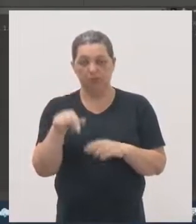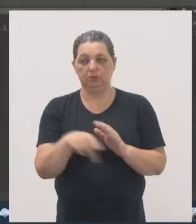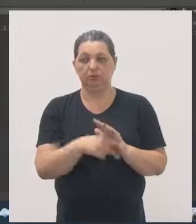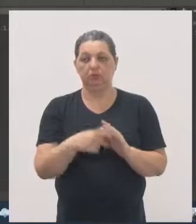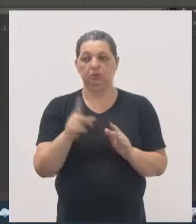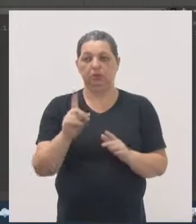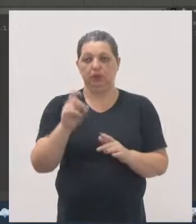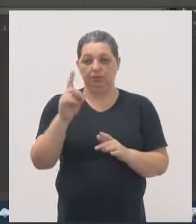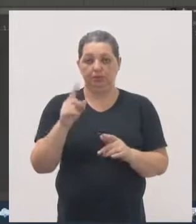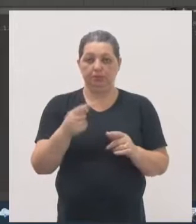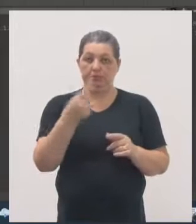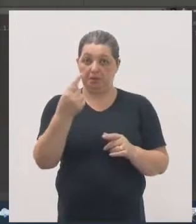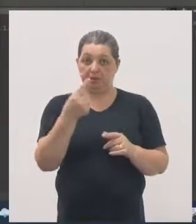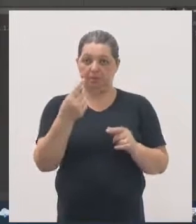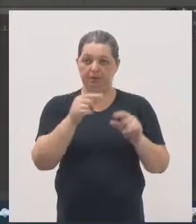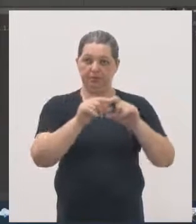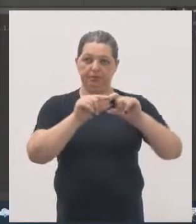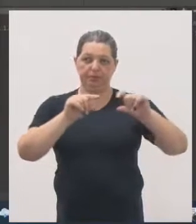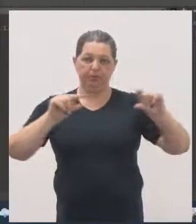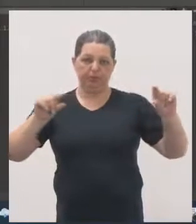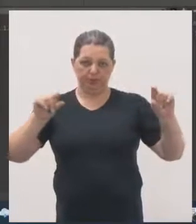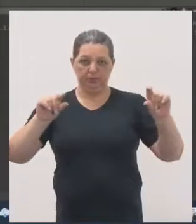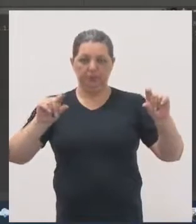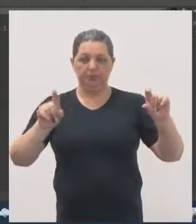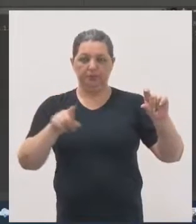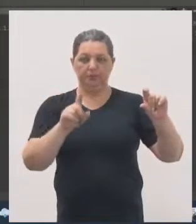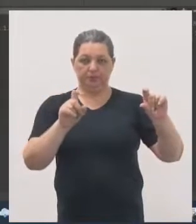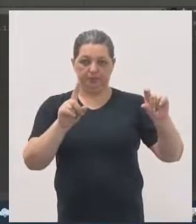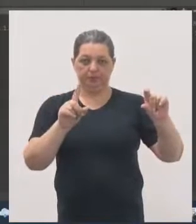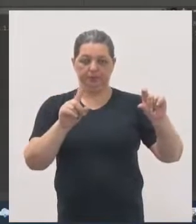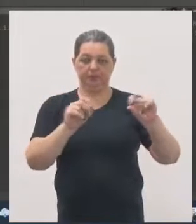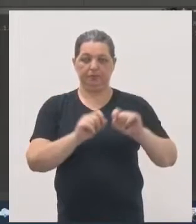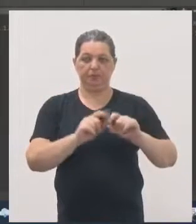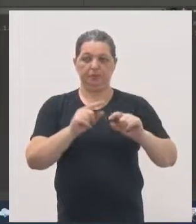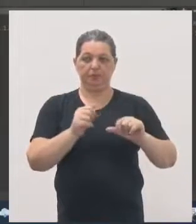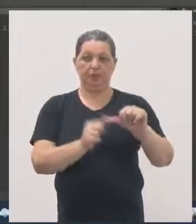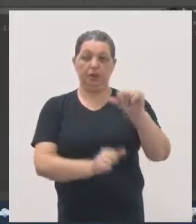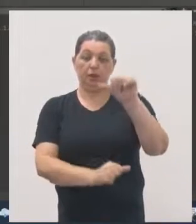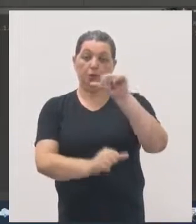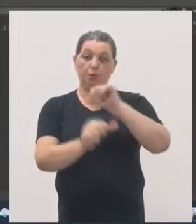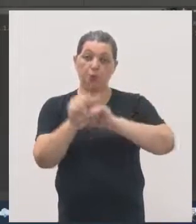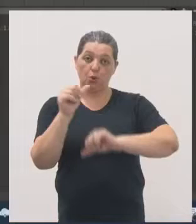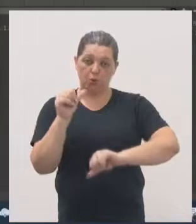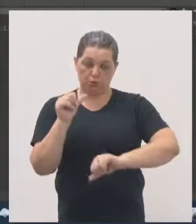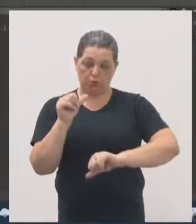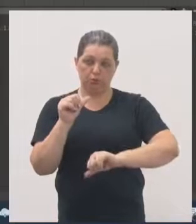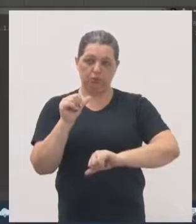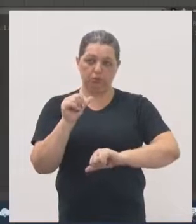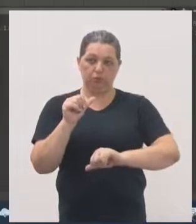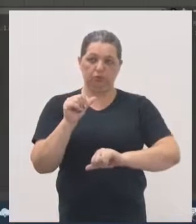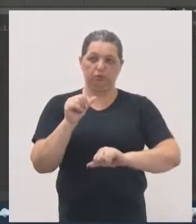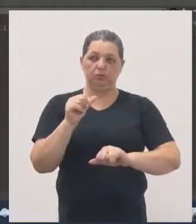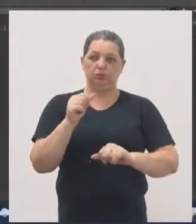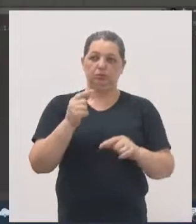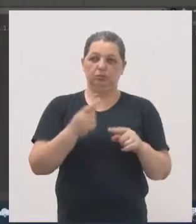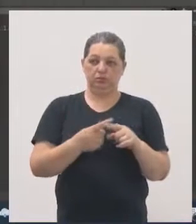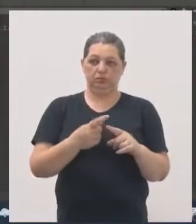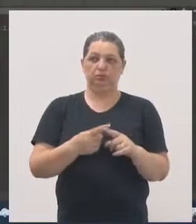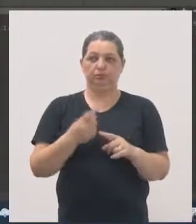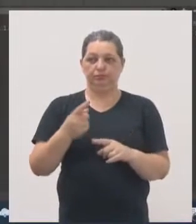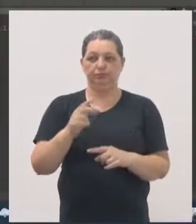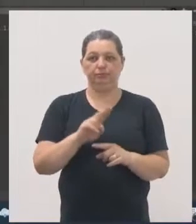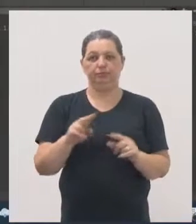no primeiro aqui, ó, Audio System. Você clica aqui e muda para ASIO e aí vai identificar a